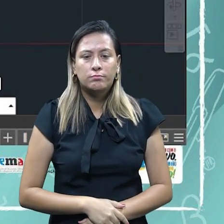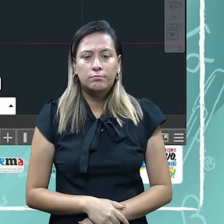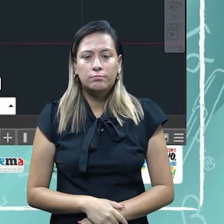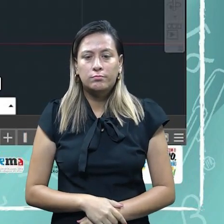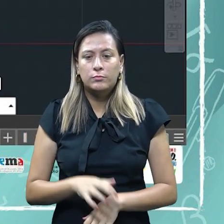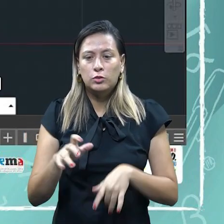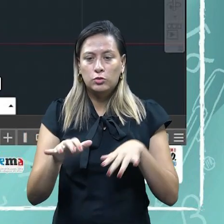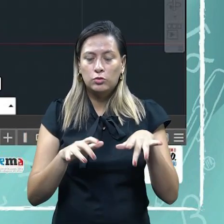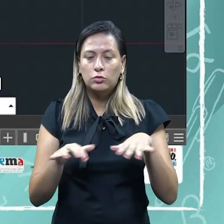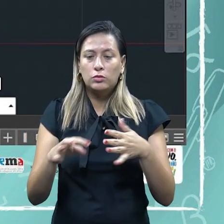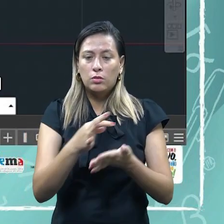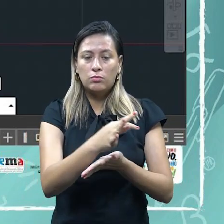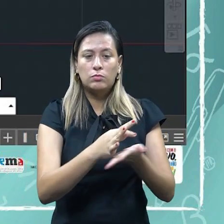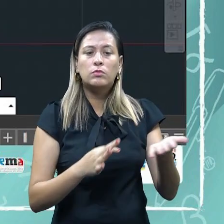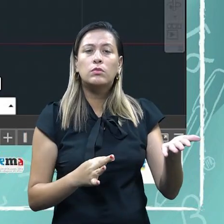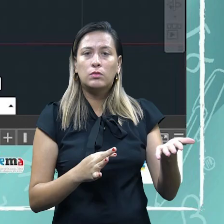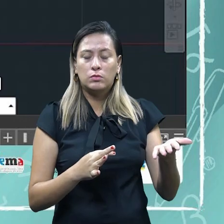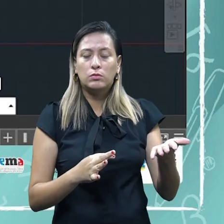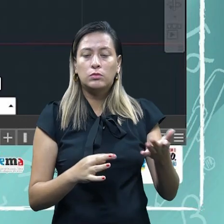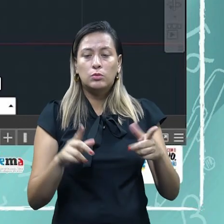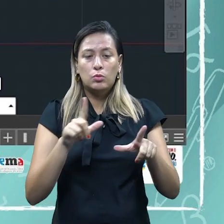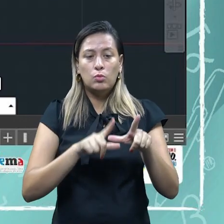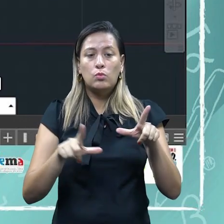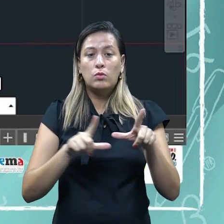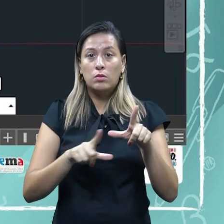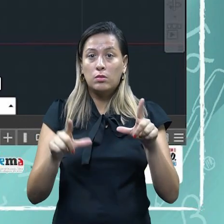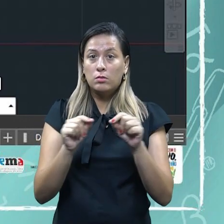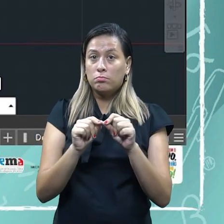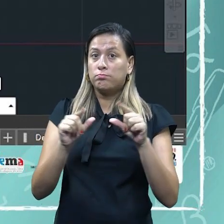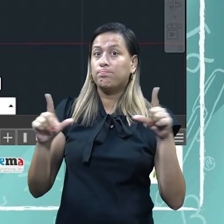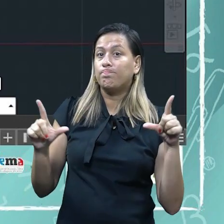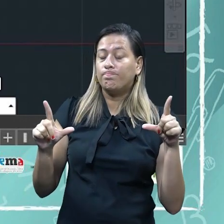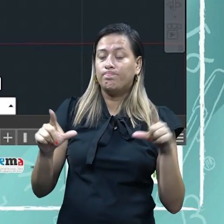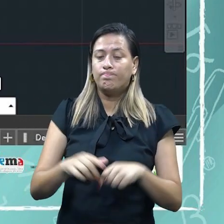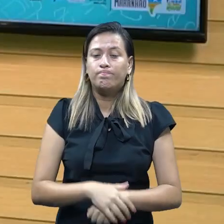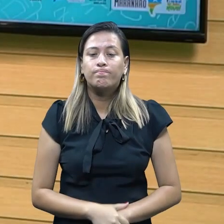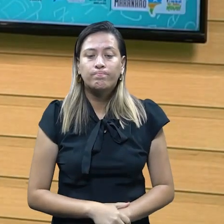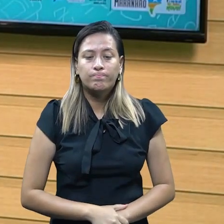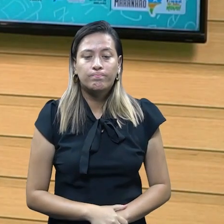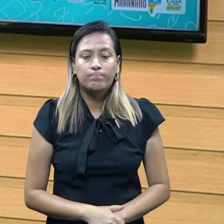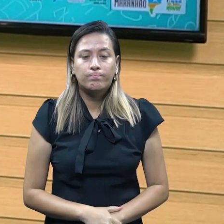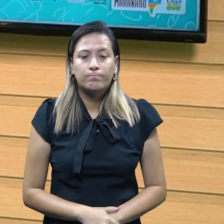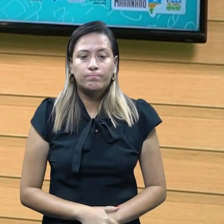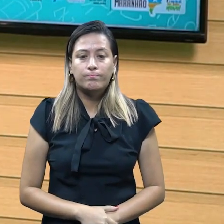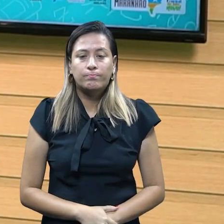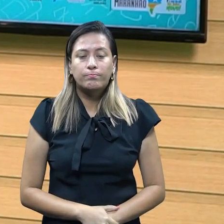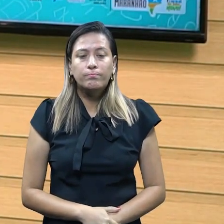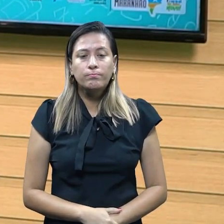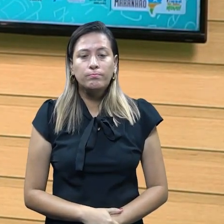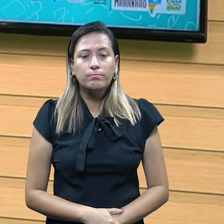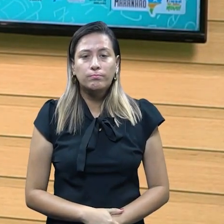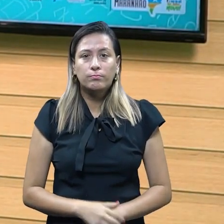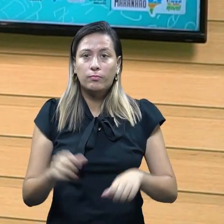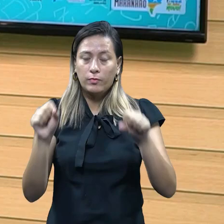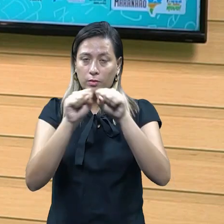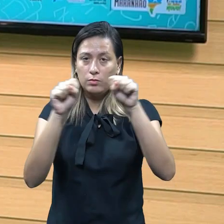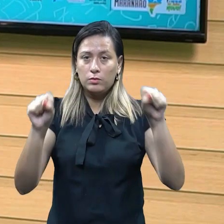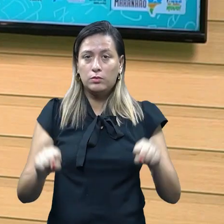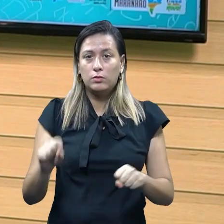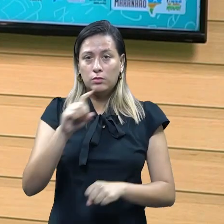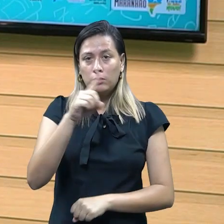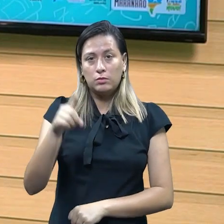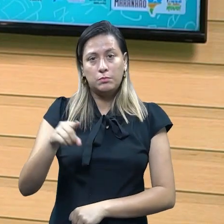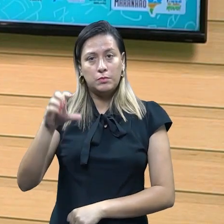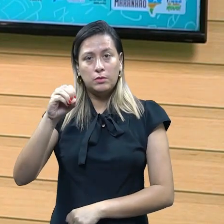para tal, digitar o texto assinalado em maiúsculo. Tá, o sistema